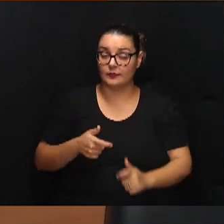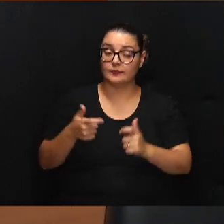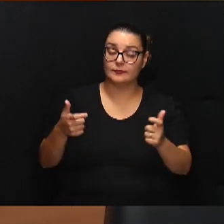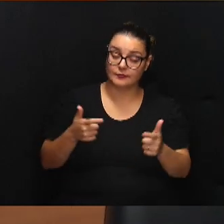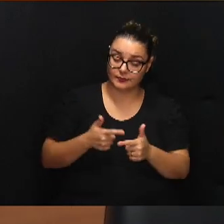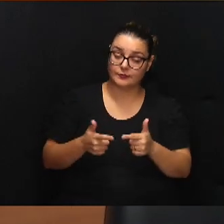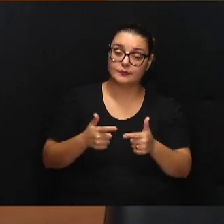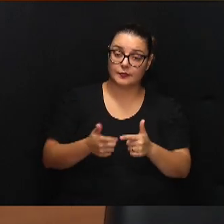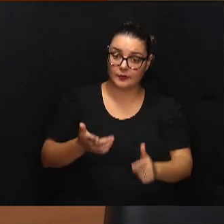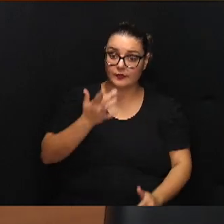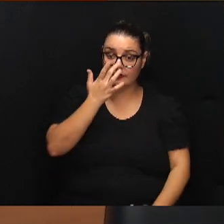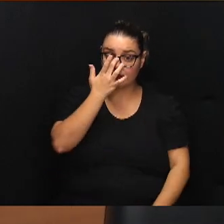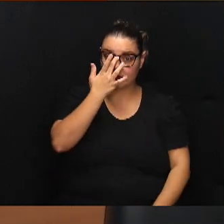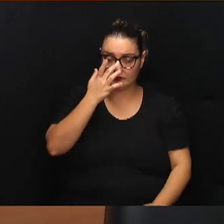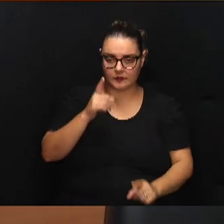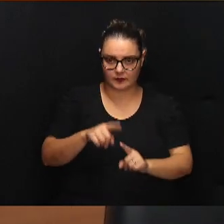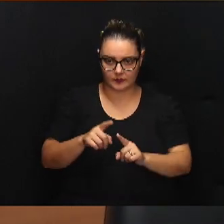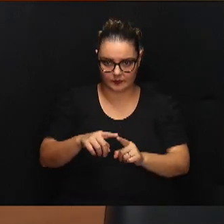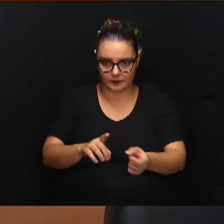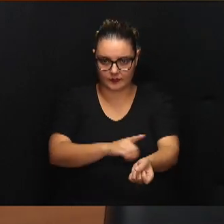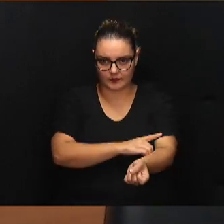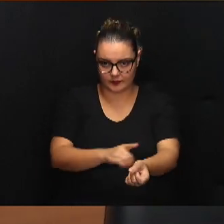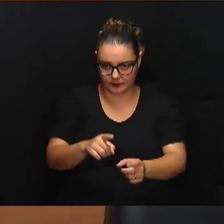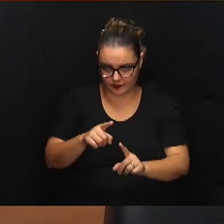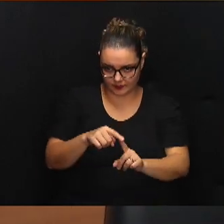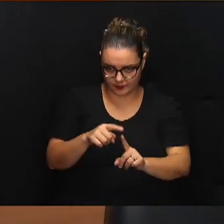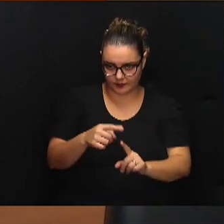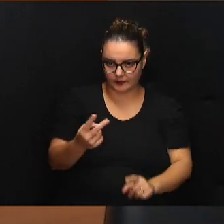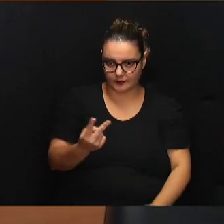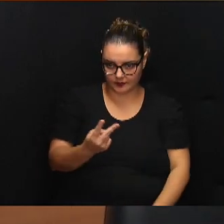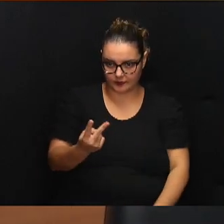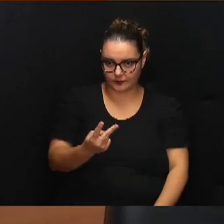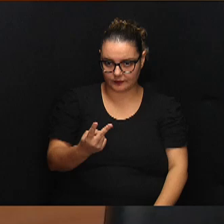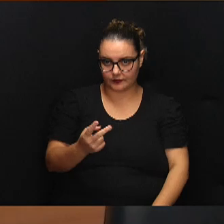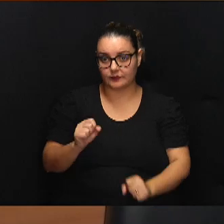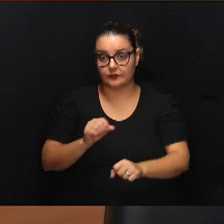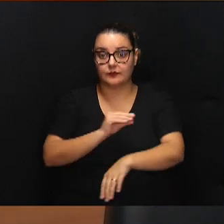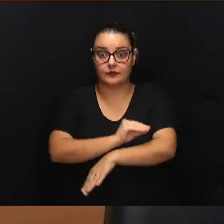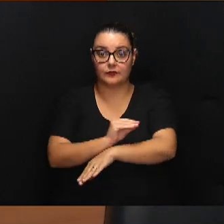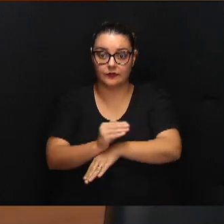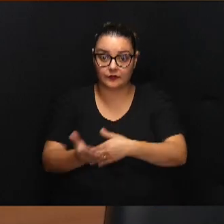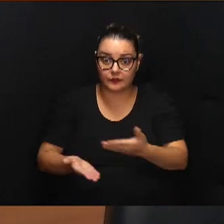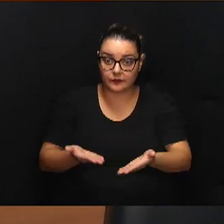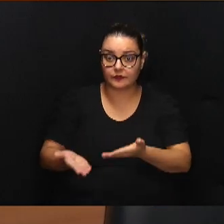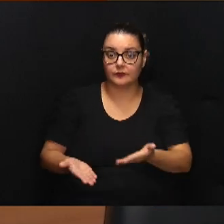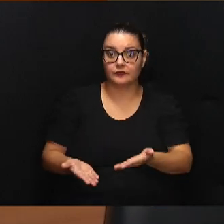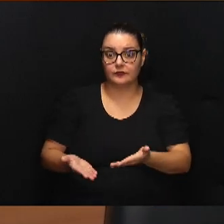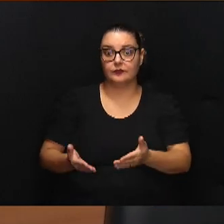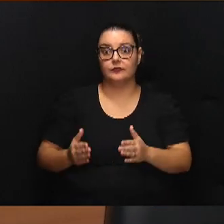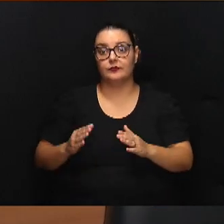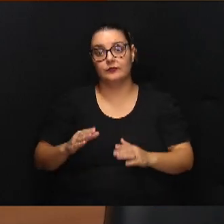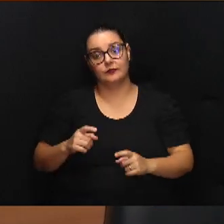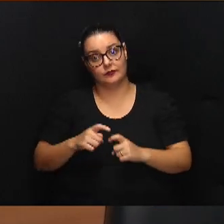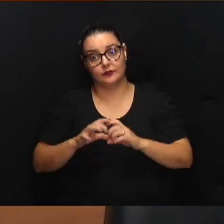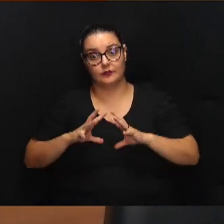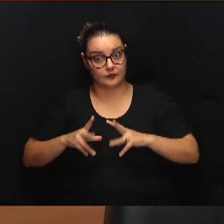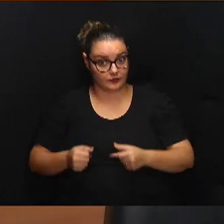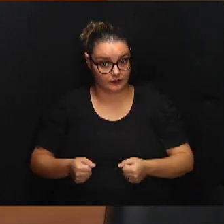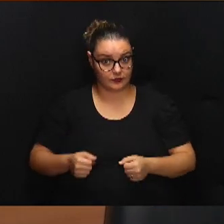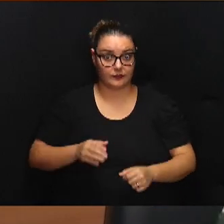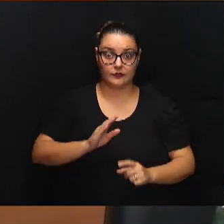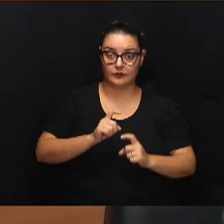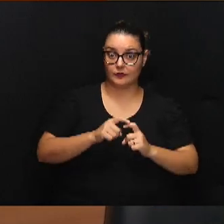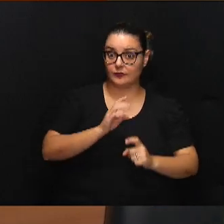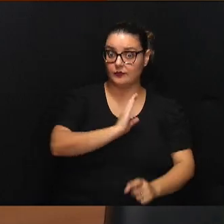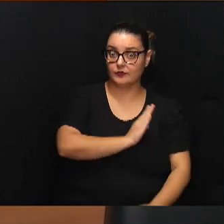né? Porque o diabetes tipo 2, ele pode ser cuidado normalmente por um clínico geral, por um